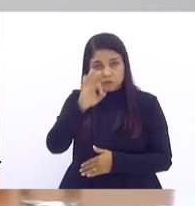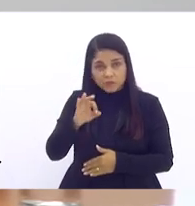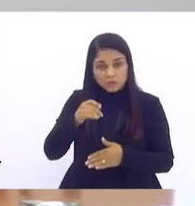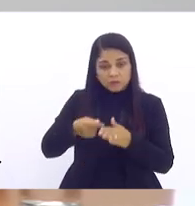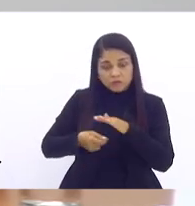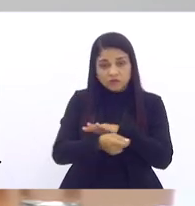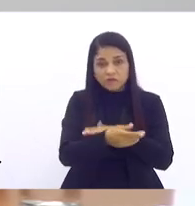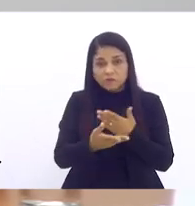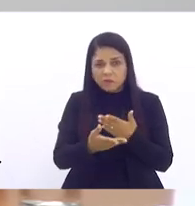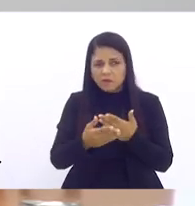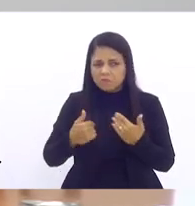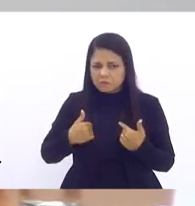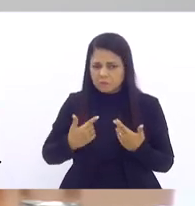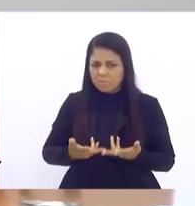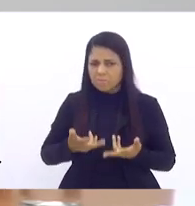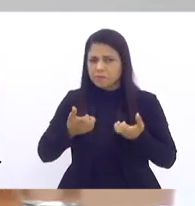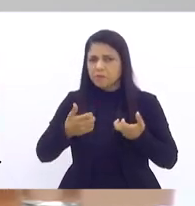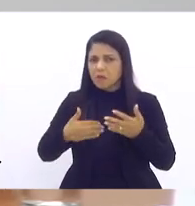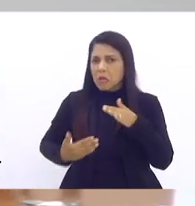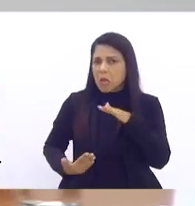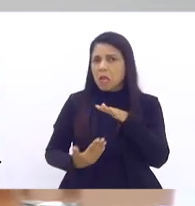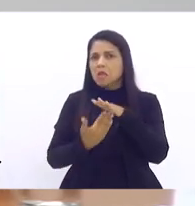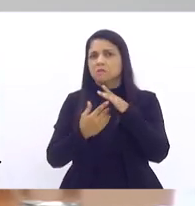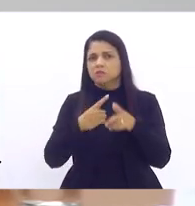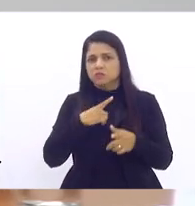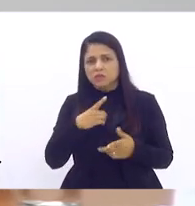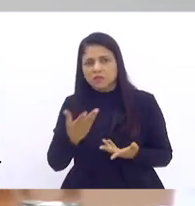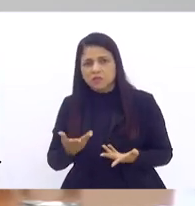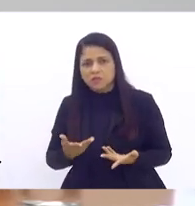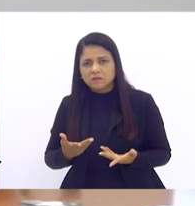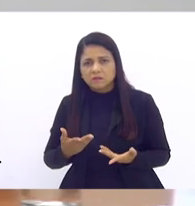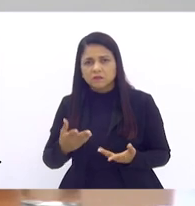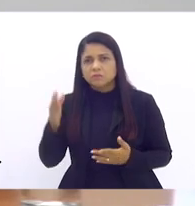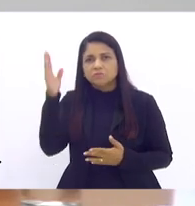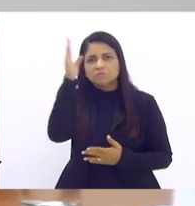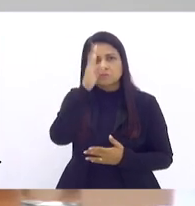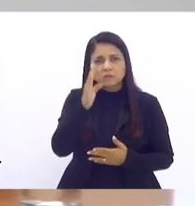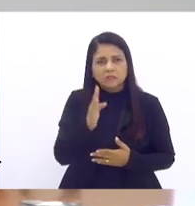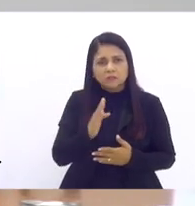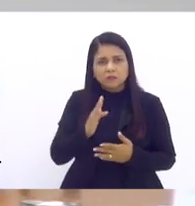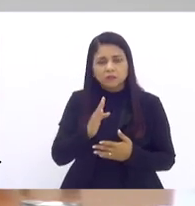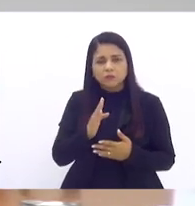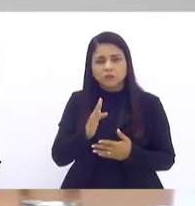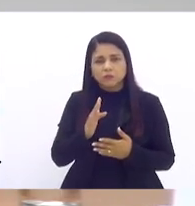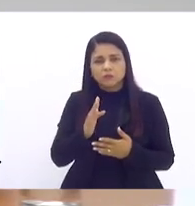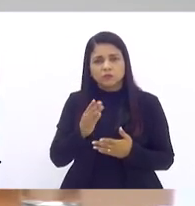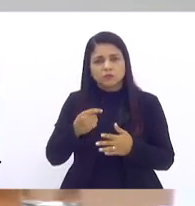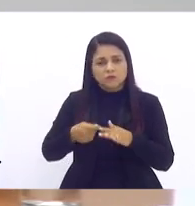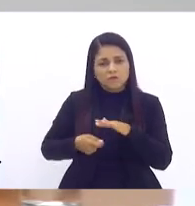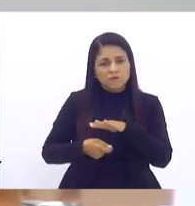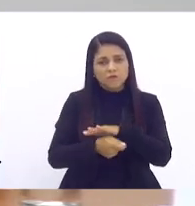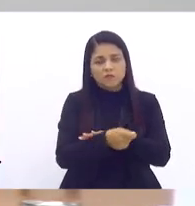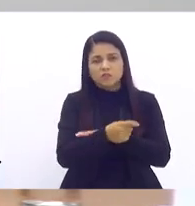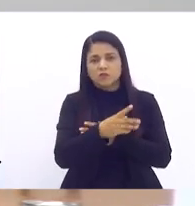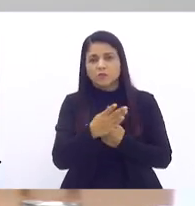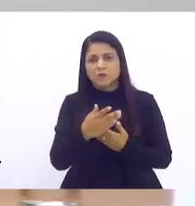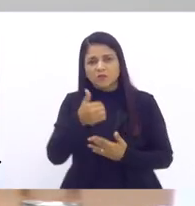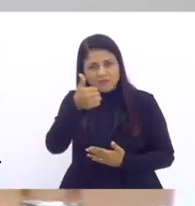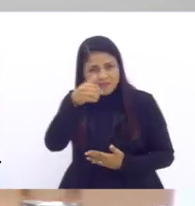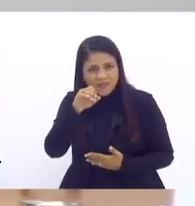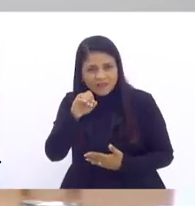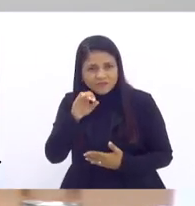você tá você tem que atender todo um país investimento nos Ministérios no país inteiro com